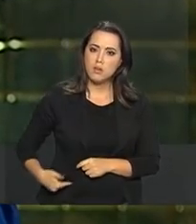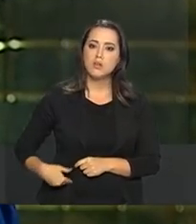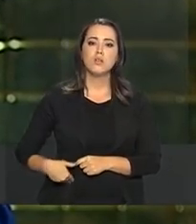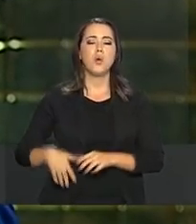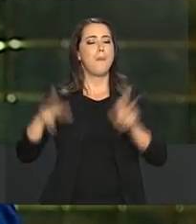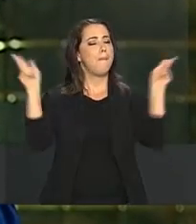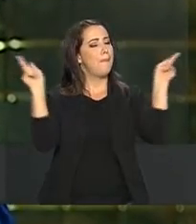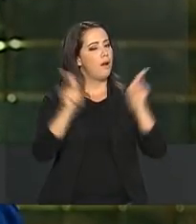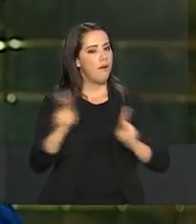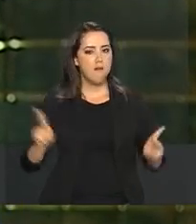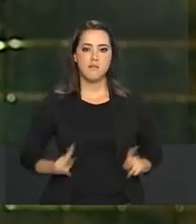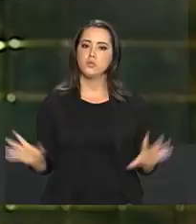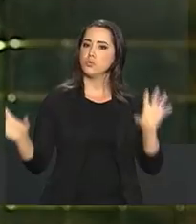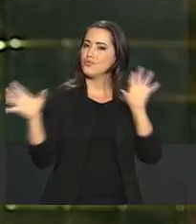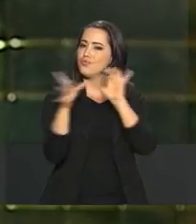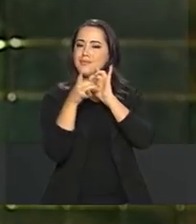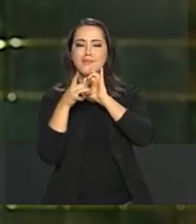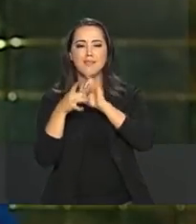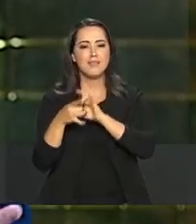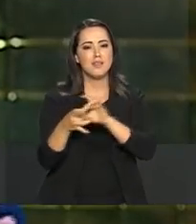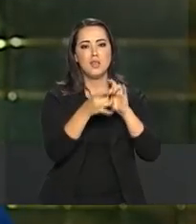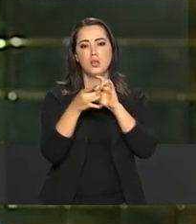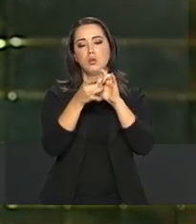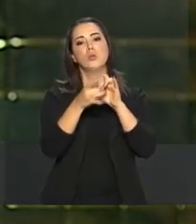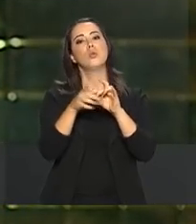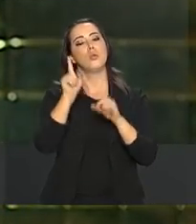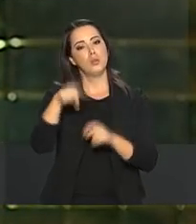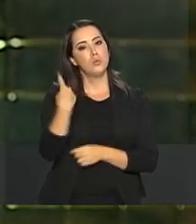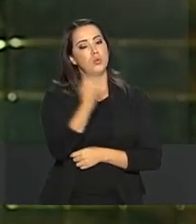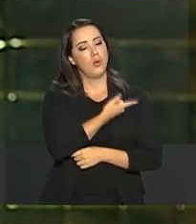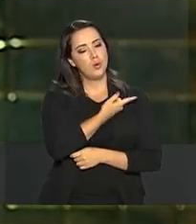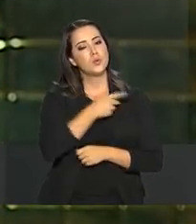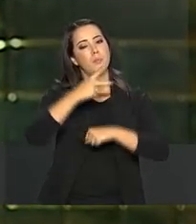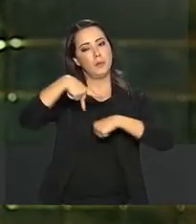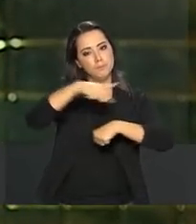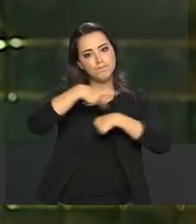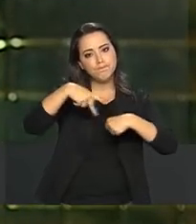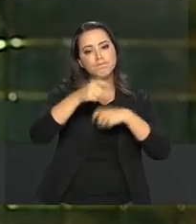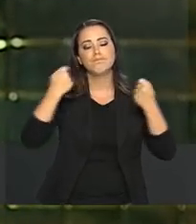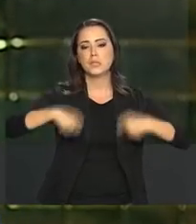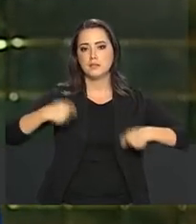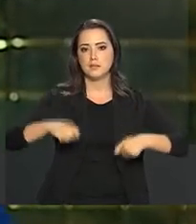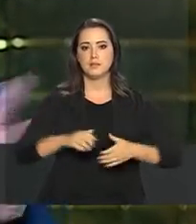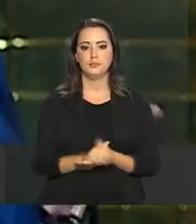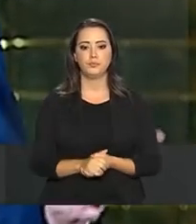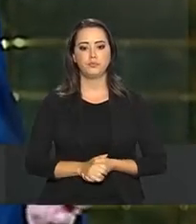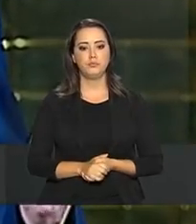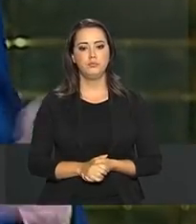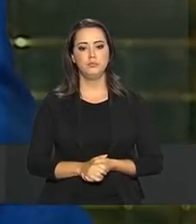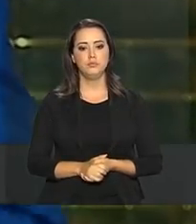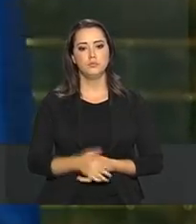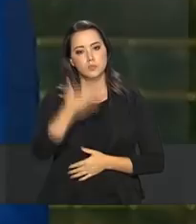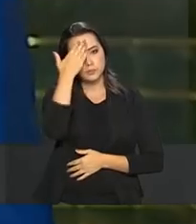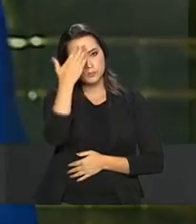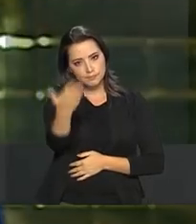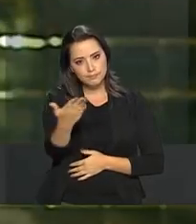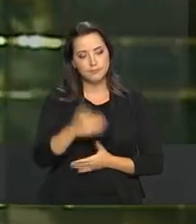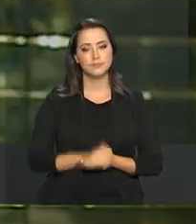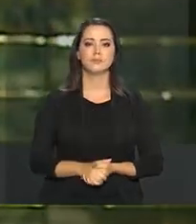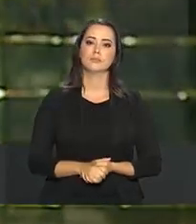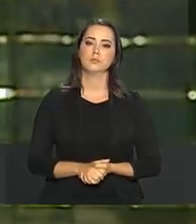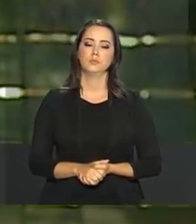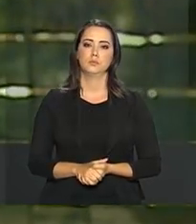muita paz de muita harmonia que é o que mais o nosso país necessita obrigado